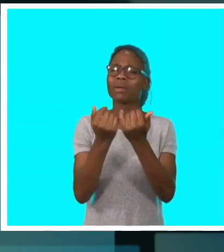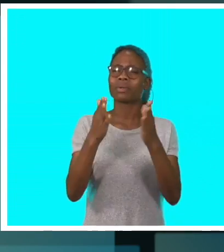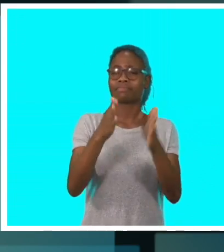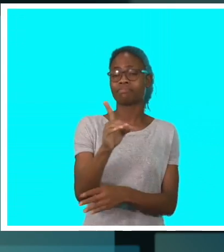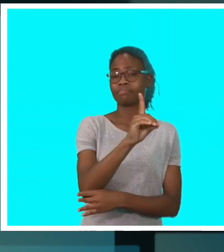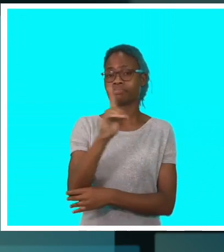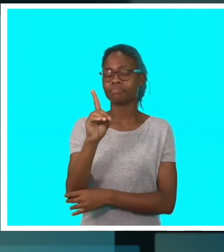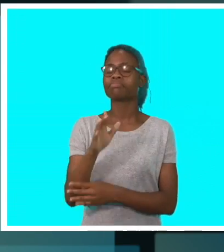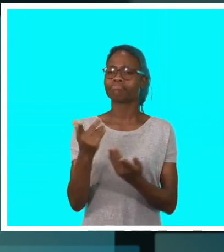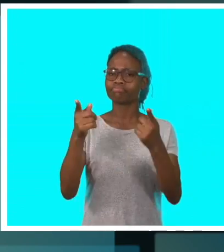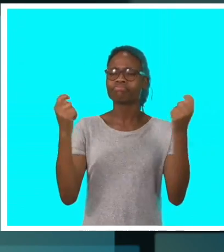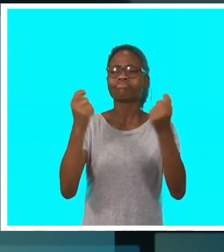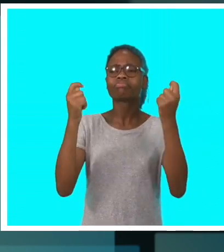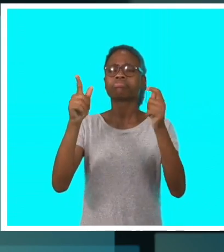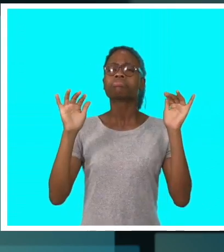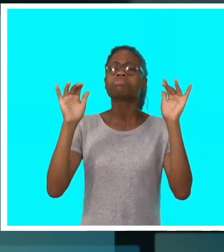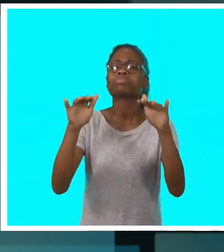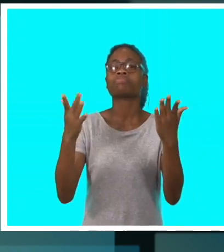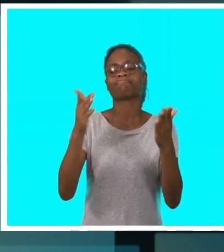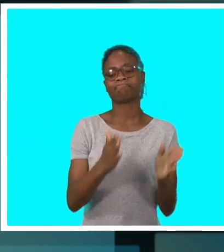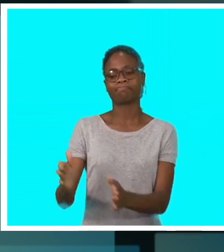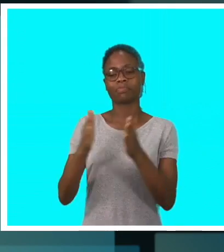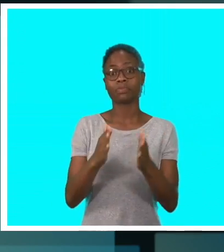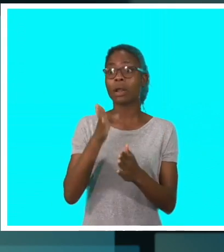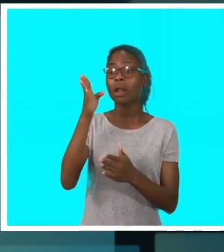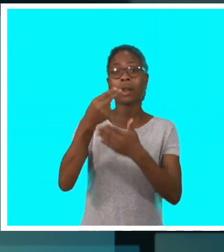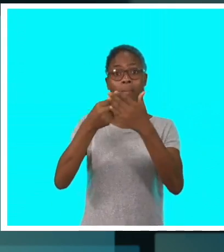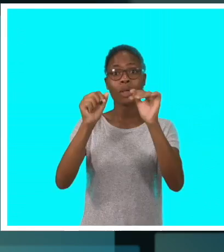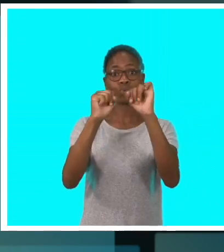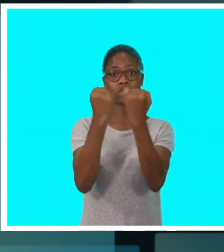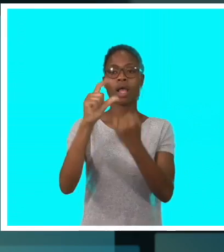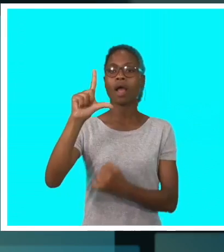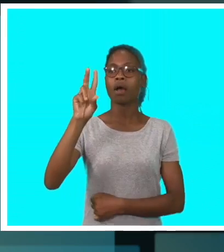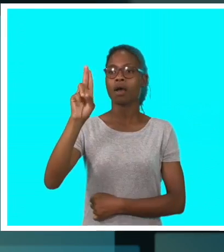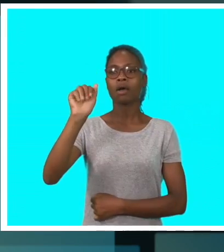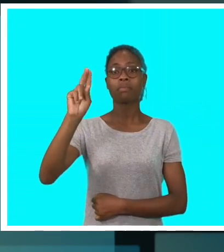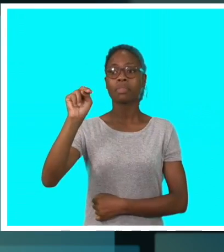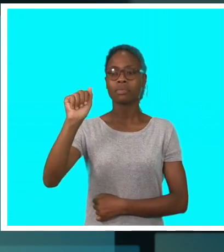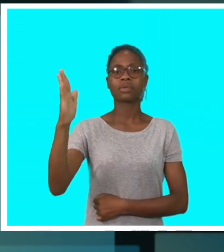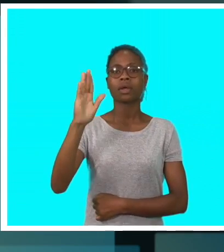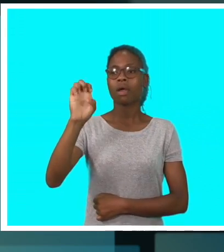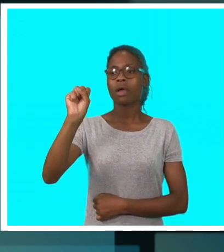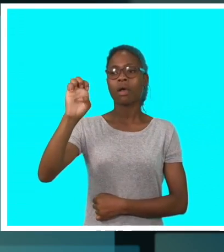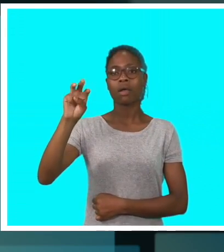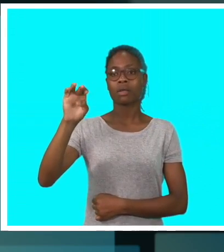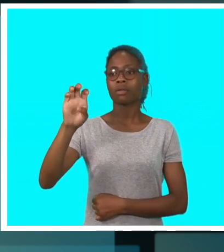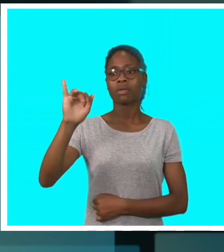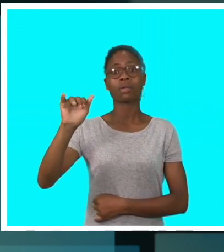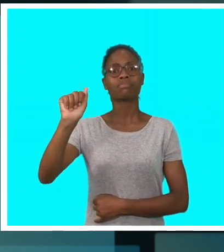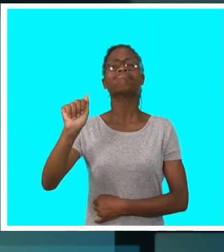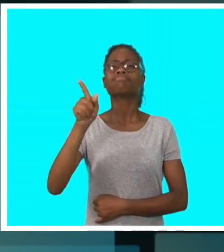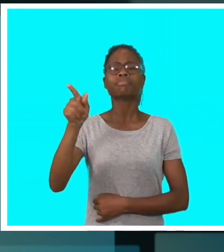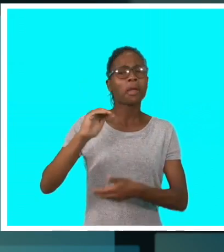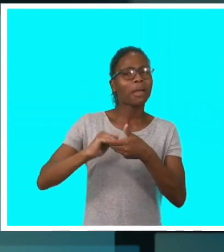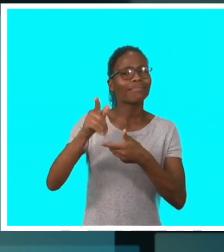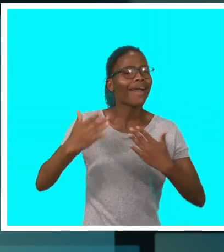uma marcha alusiva às doenças raras. O evento, organizado pela cooperativa Luana Semeia Sorrisos em parceria